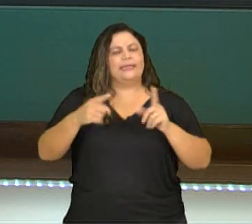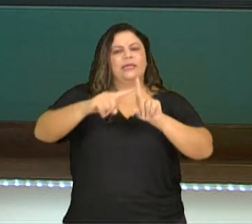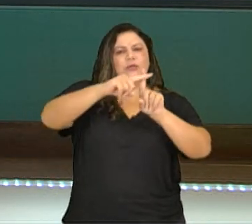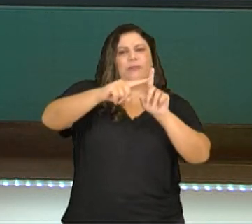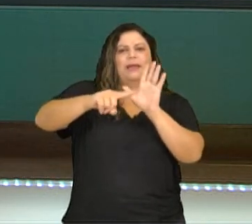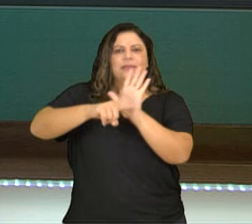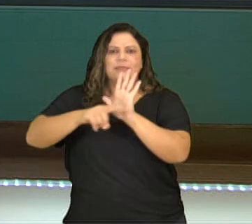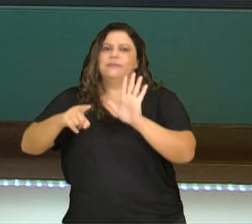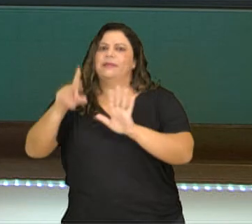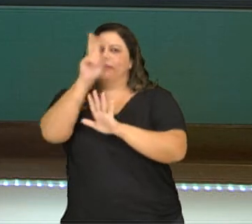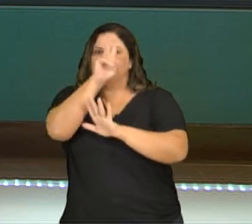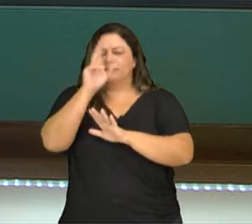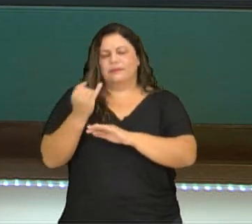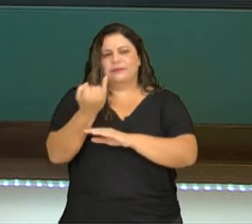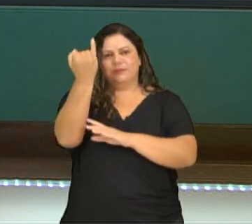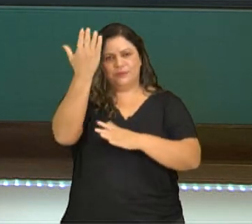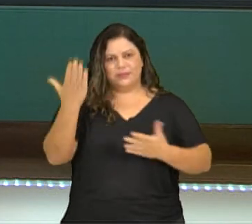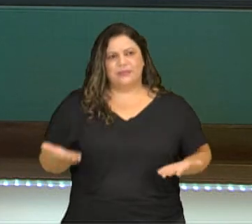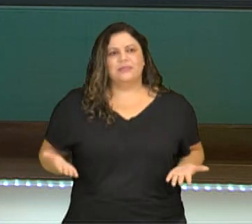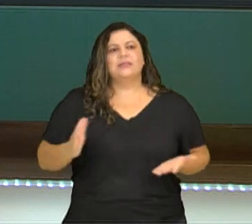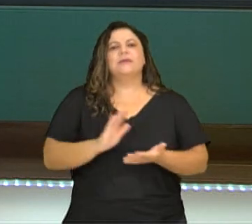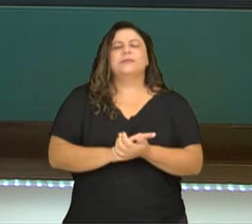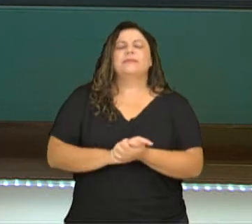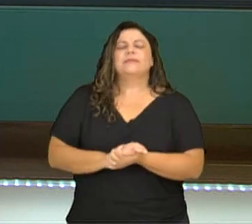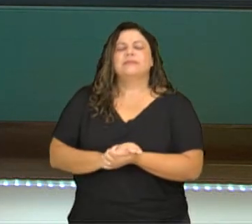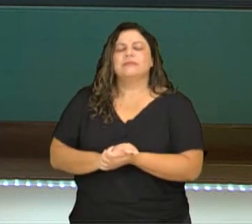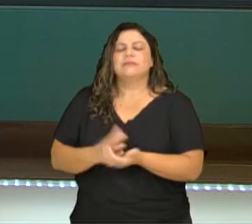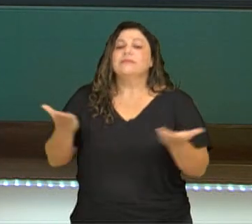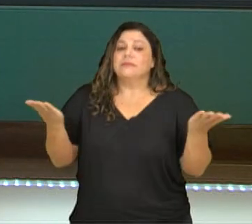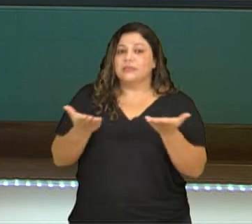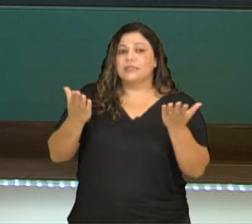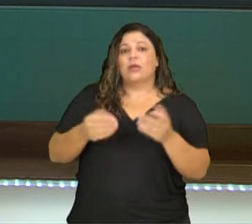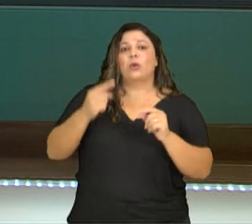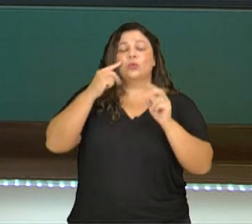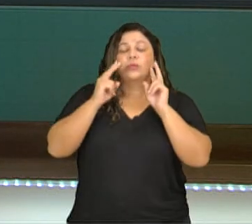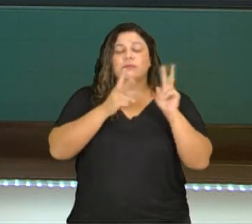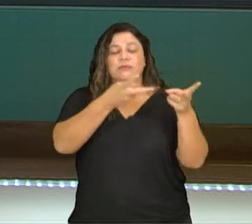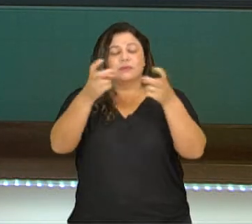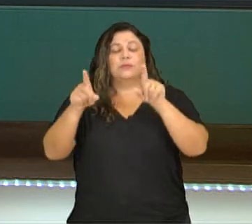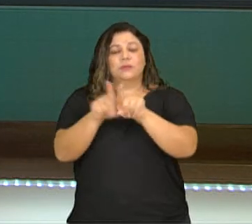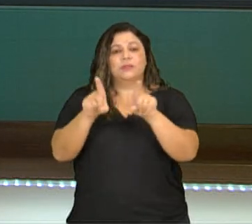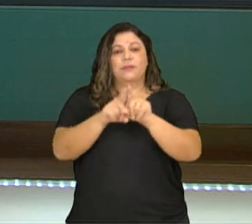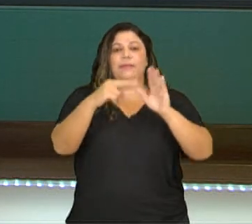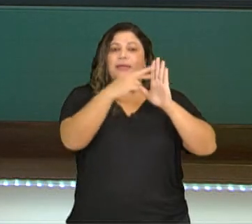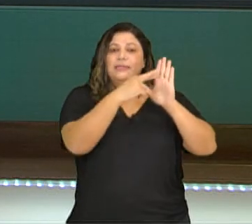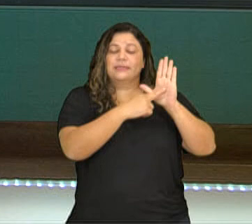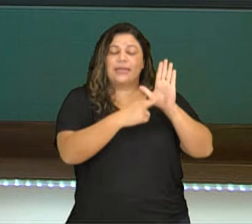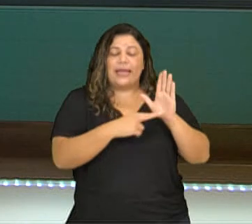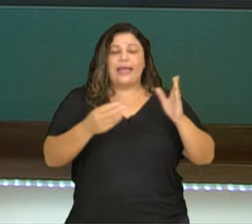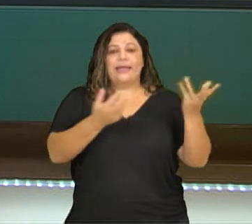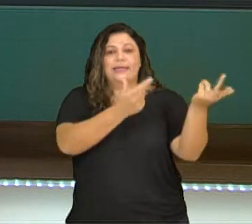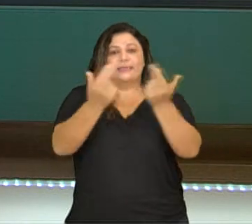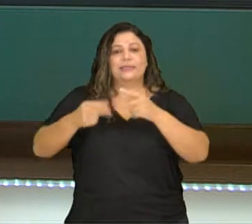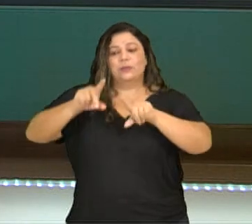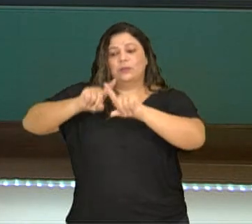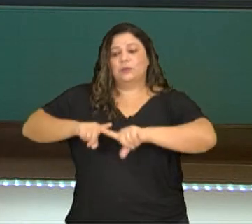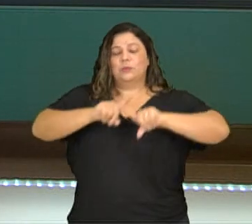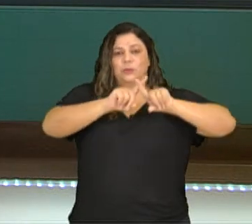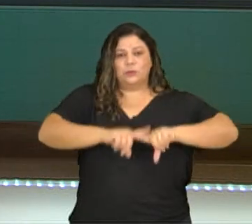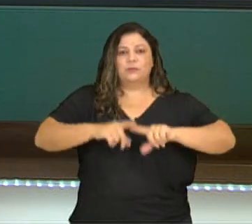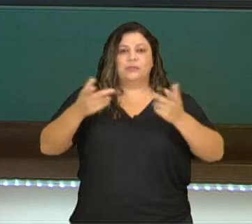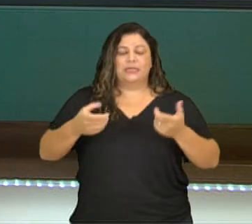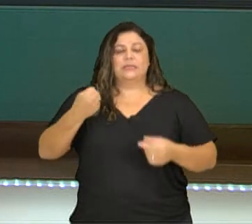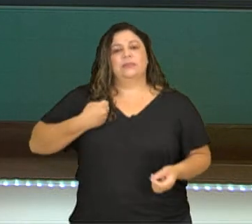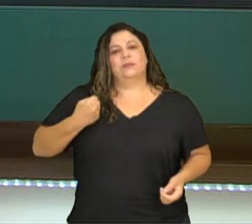ok? Bom, nós já vimos então que as mesmas regras da multiplicação de números